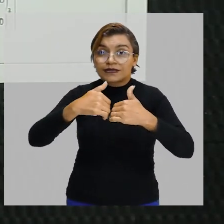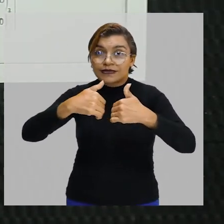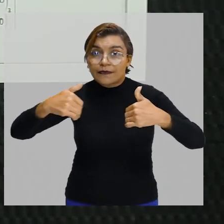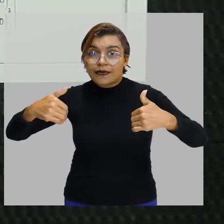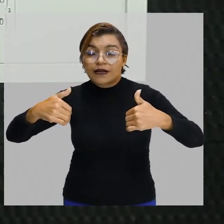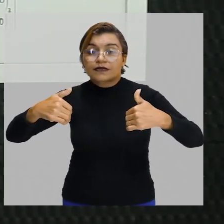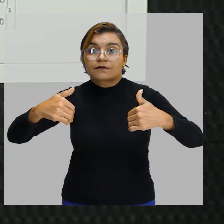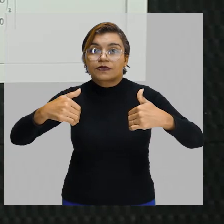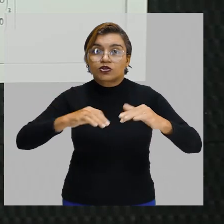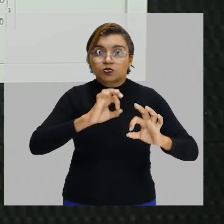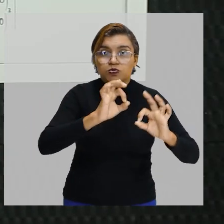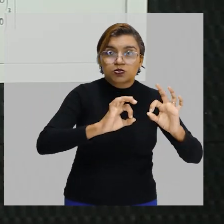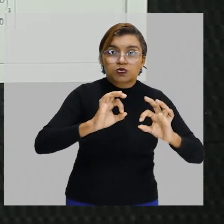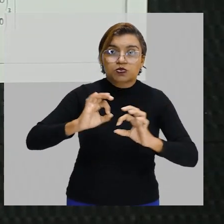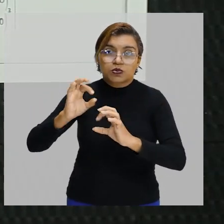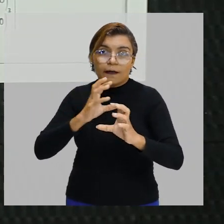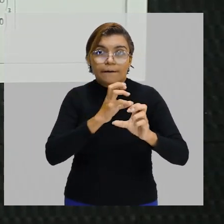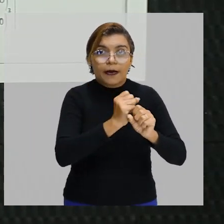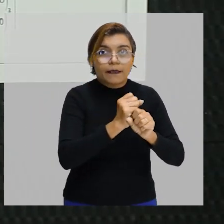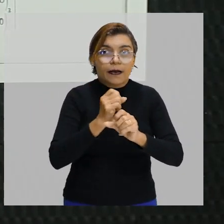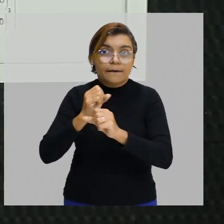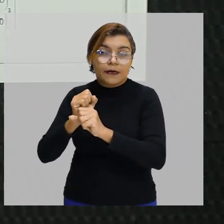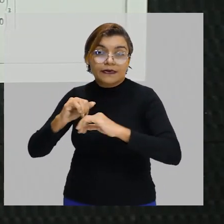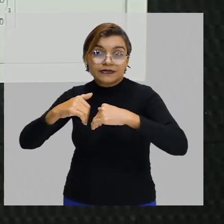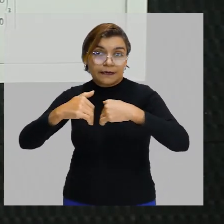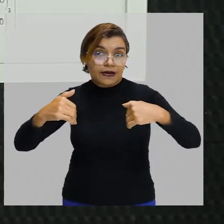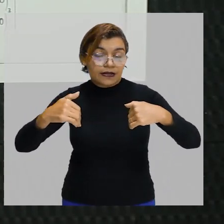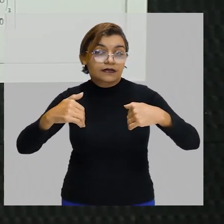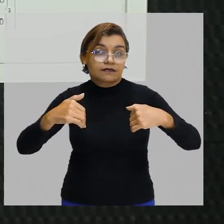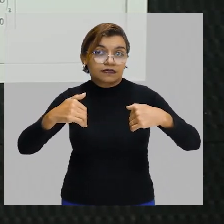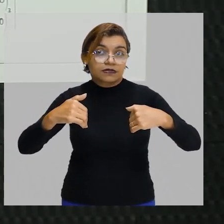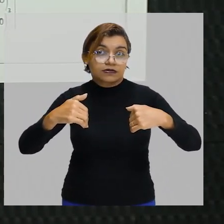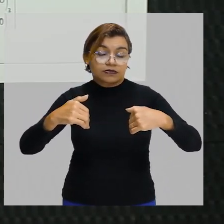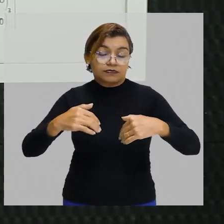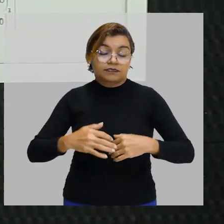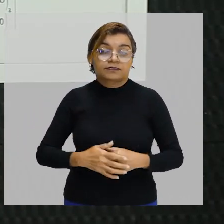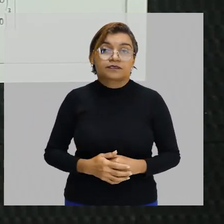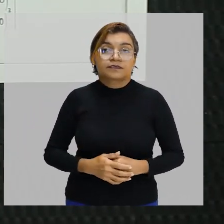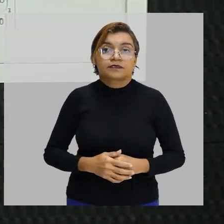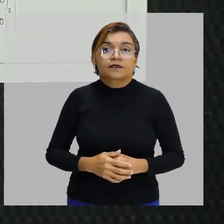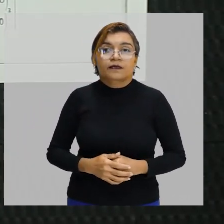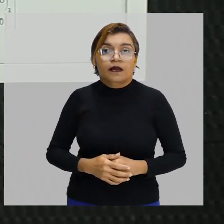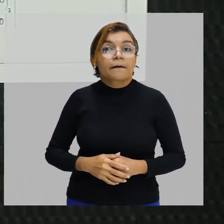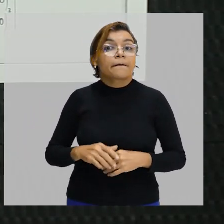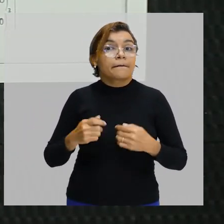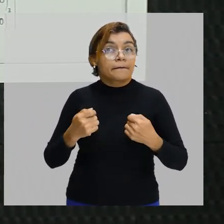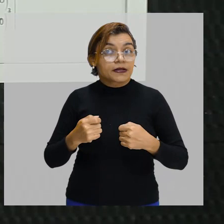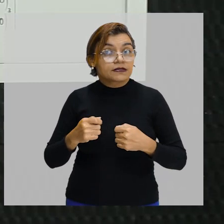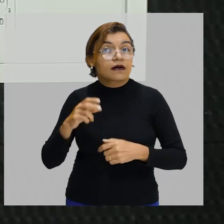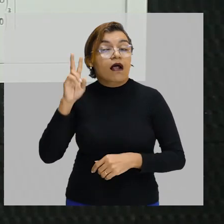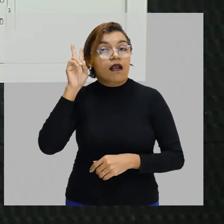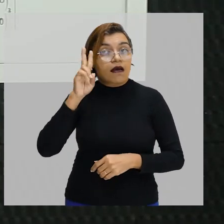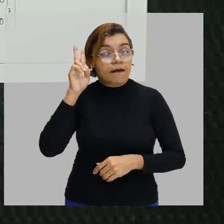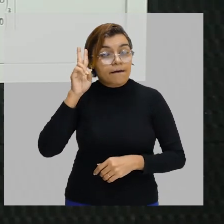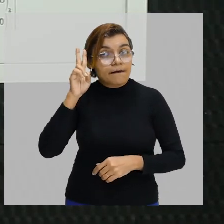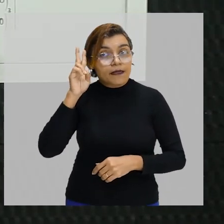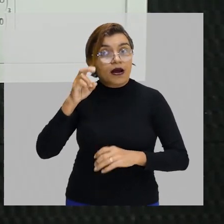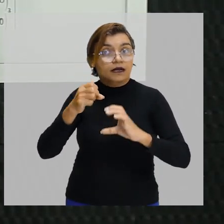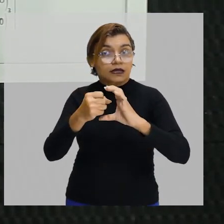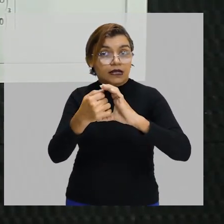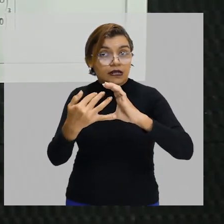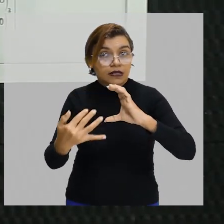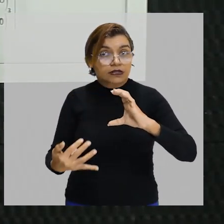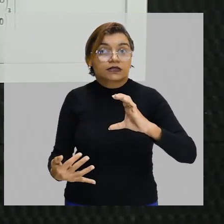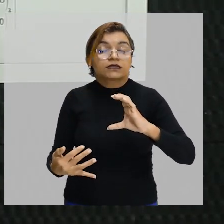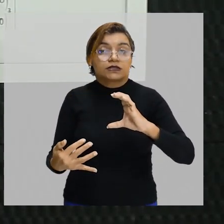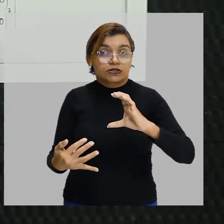Tá? Ao invés de ter que fazer a multiplicação de matrizes. Aí você tem que lembrar das propriedades.